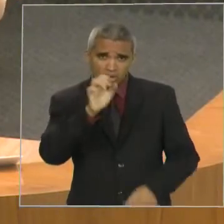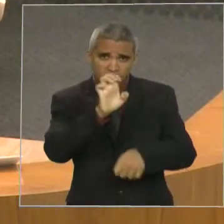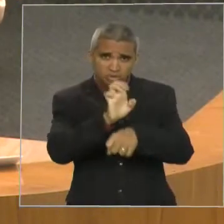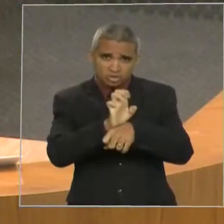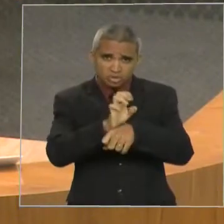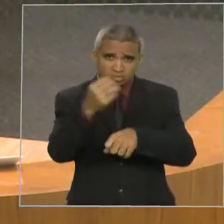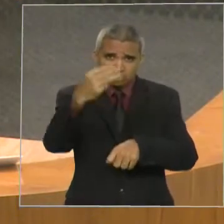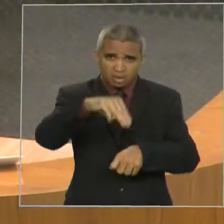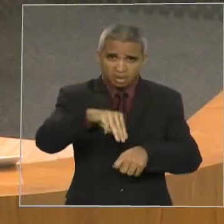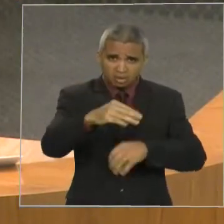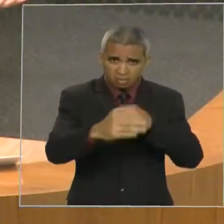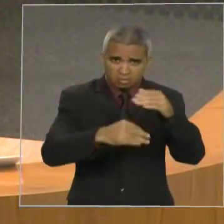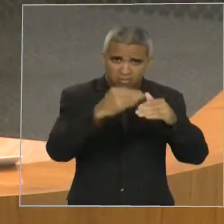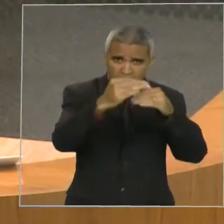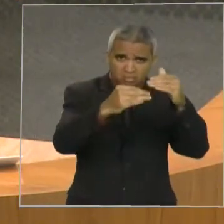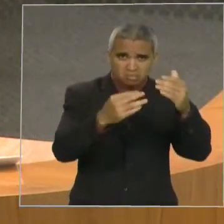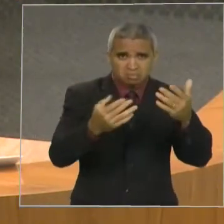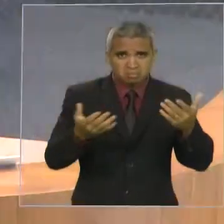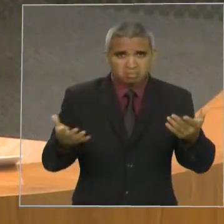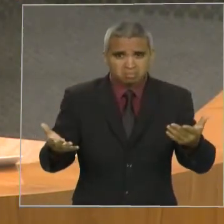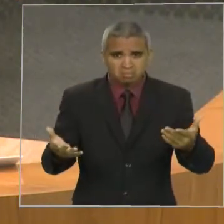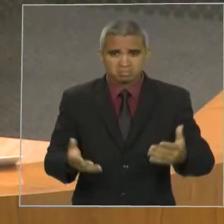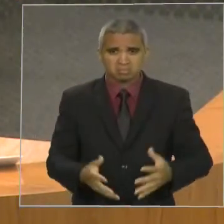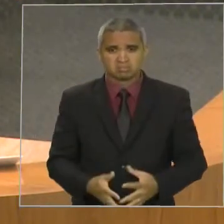Estado, que não é